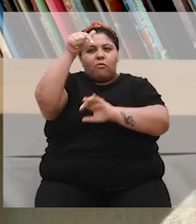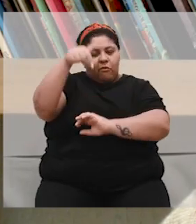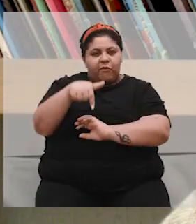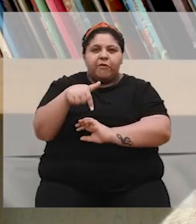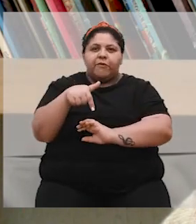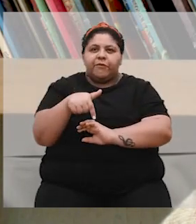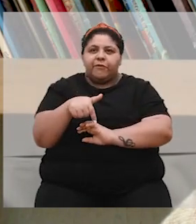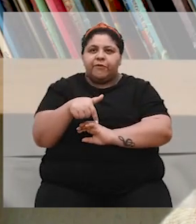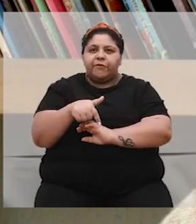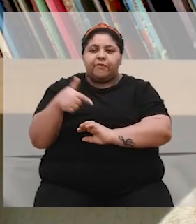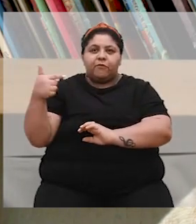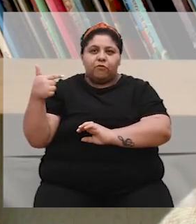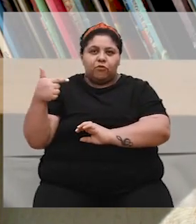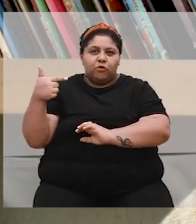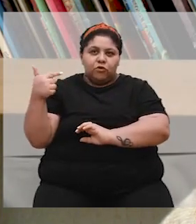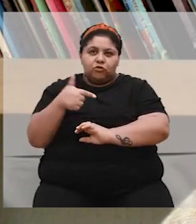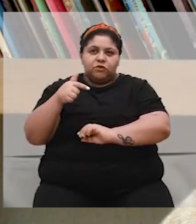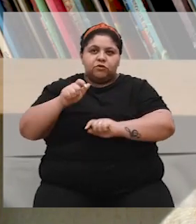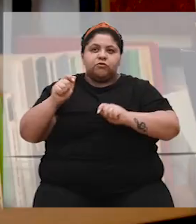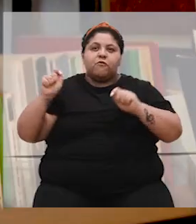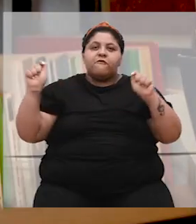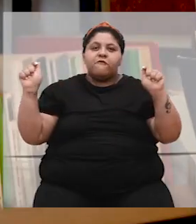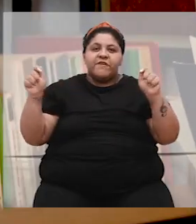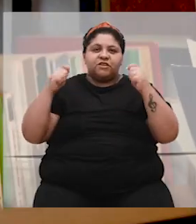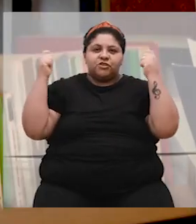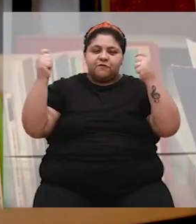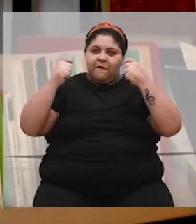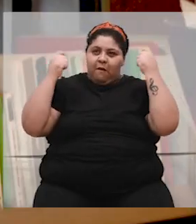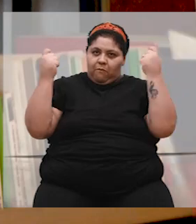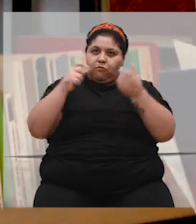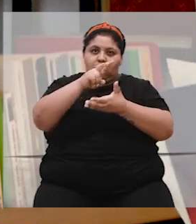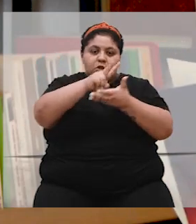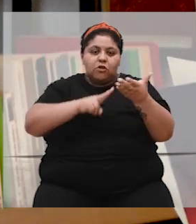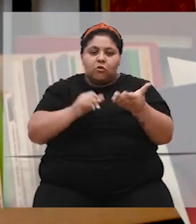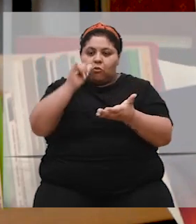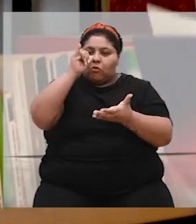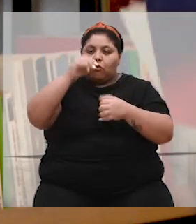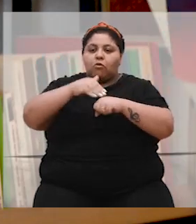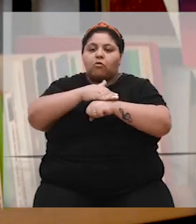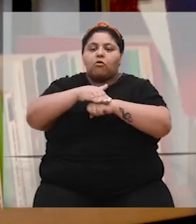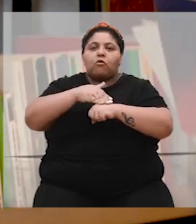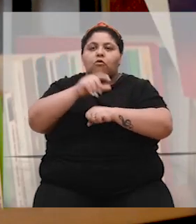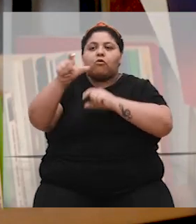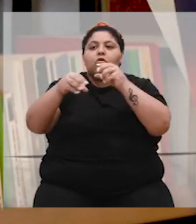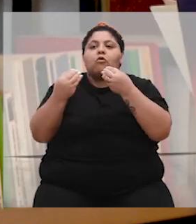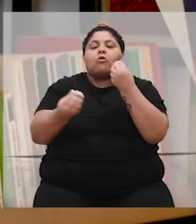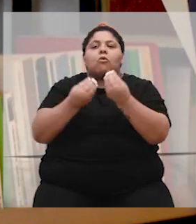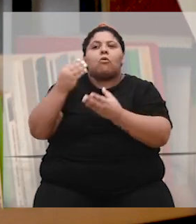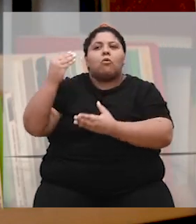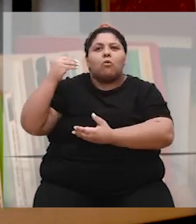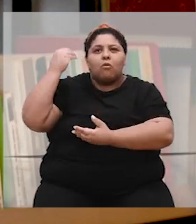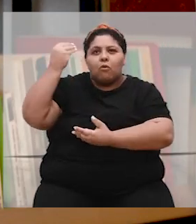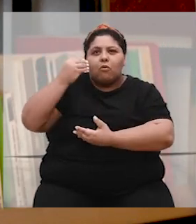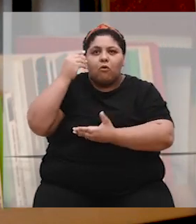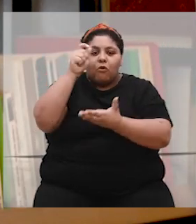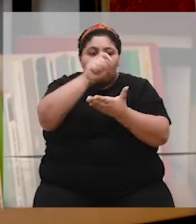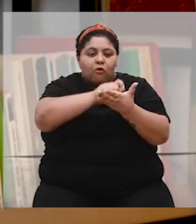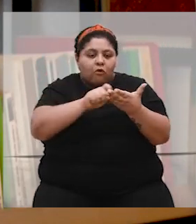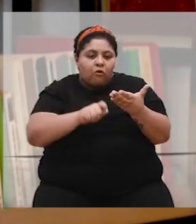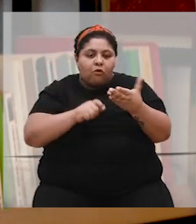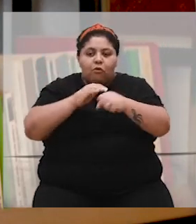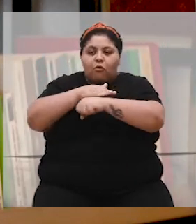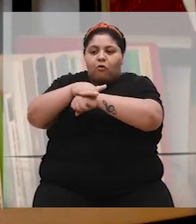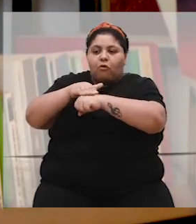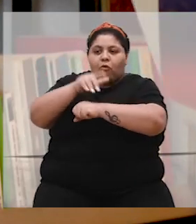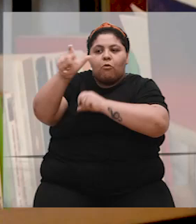Ana esteve aqui no 2º Festival do Leitor Quindim e conversou com o público. Como é essa experiência do